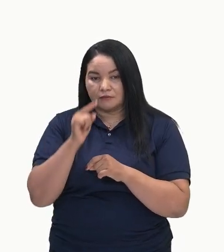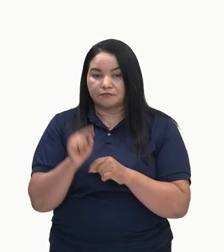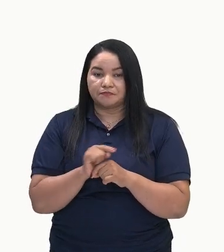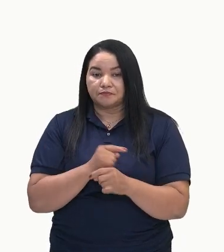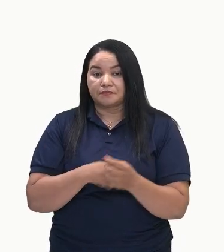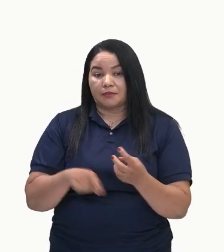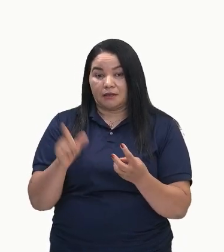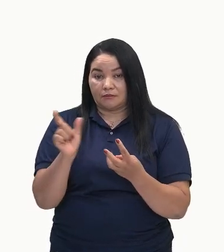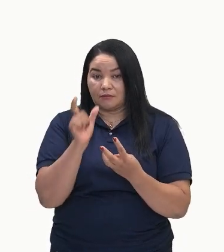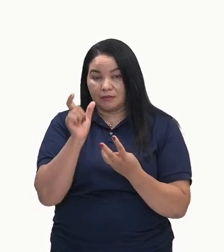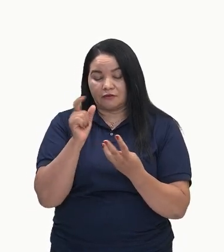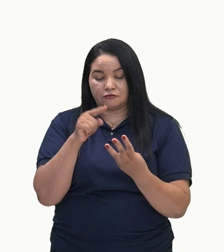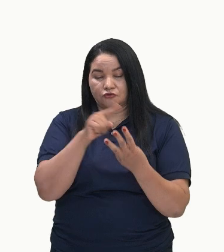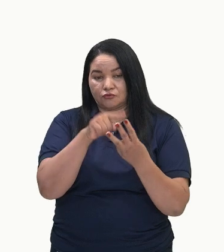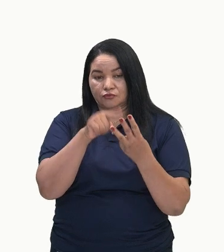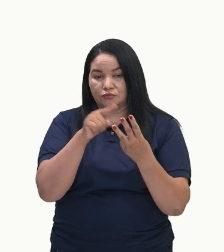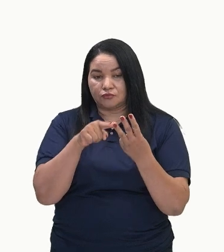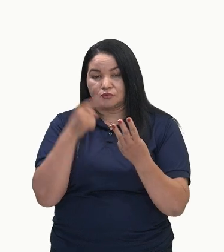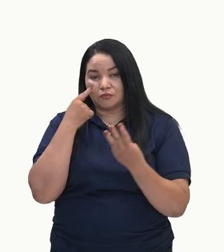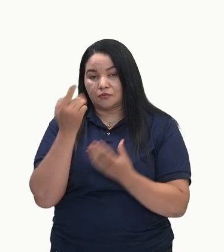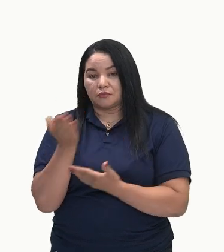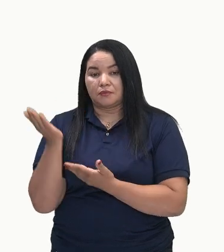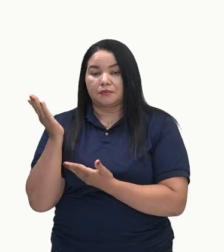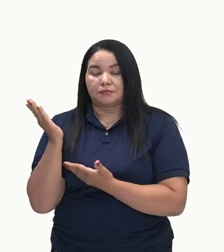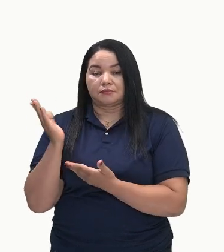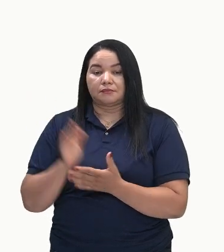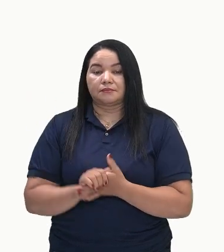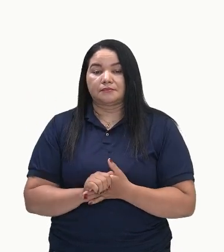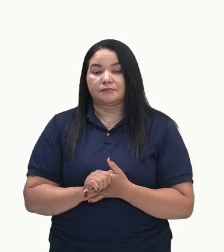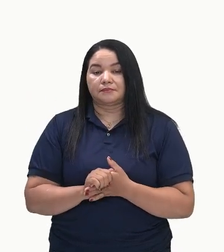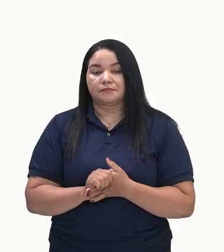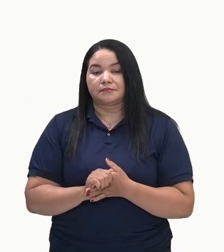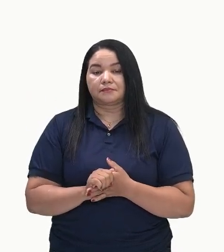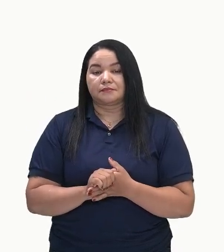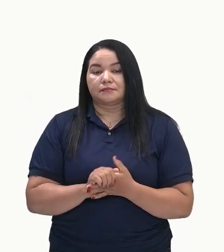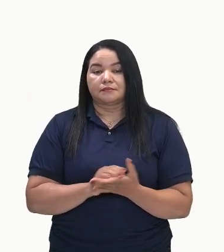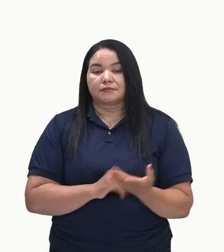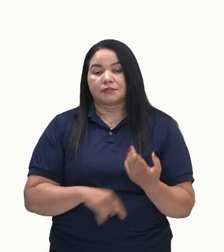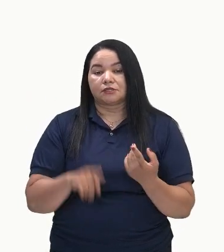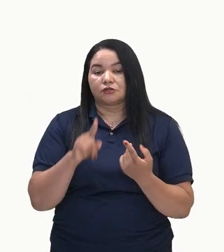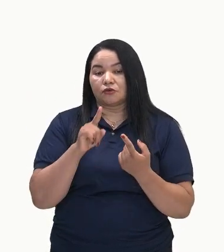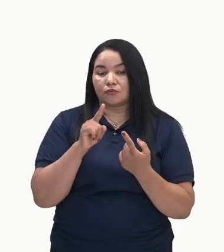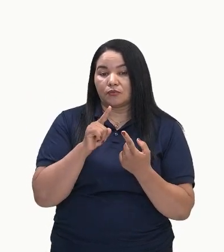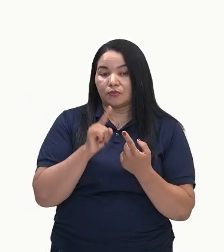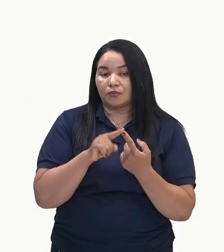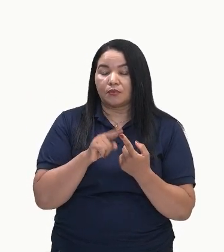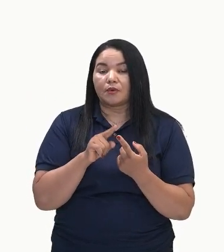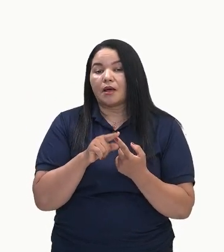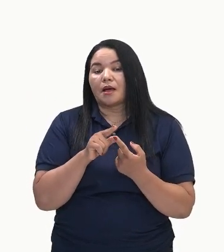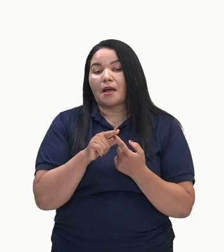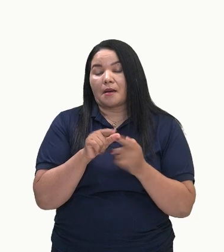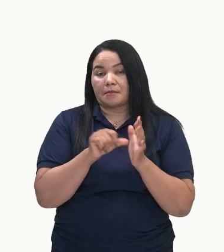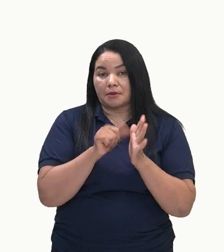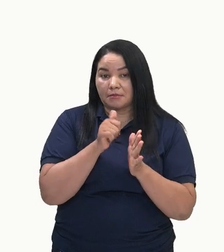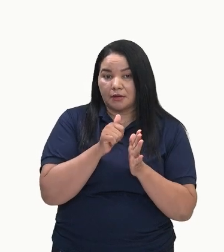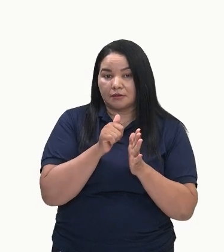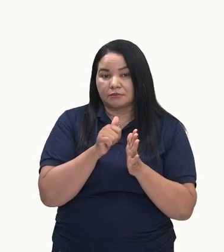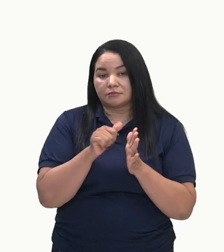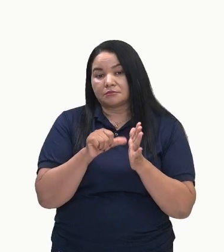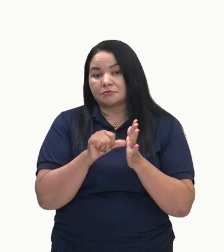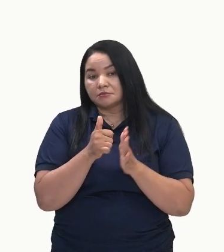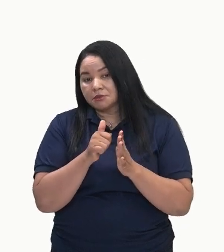Firstly, secondly, finally. First é primeiro. Firstly, primeiramente. Second